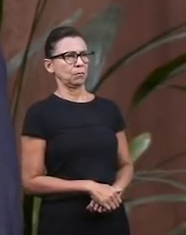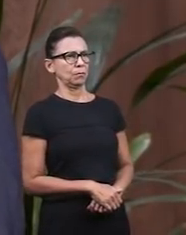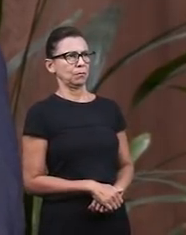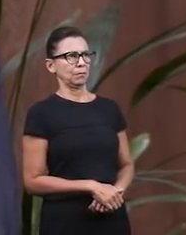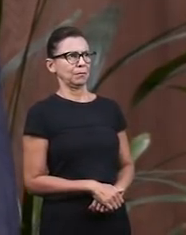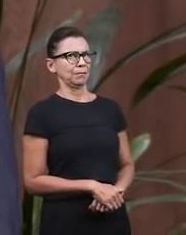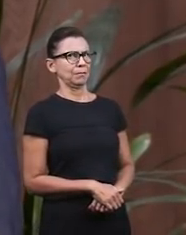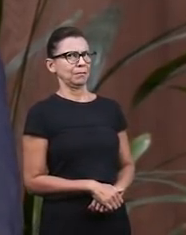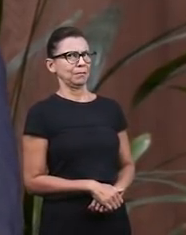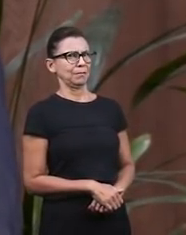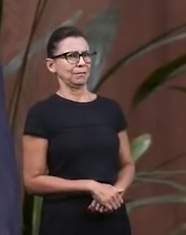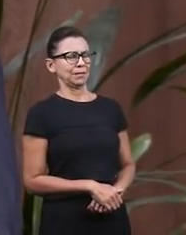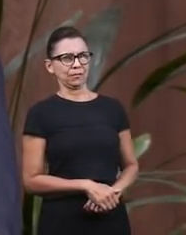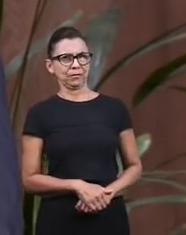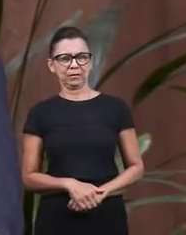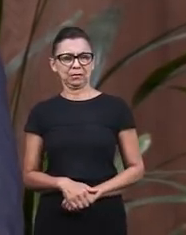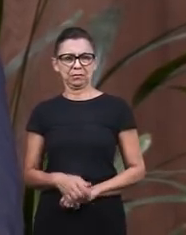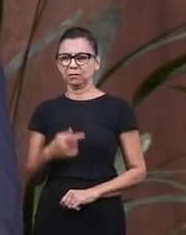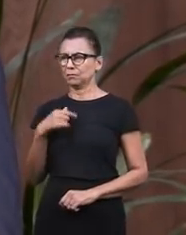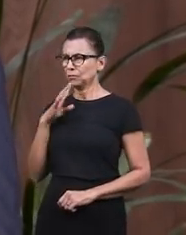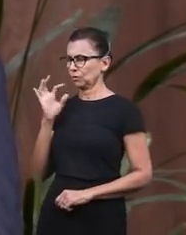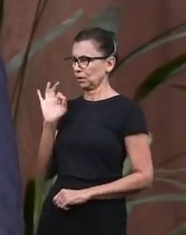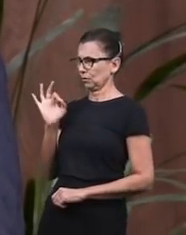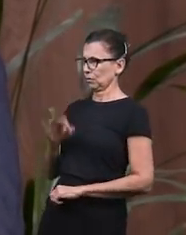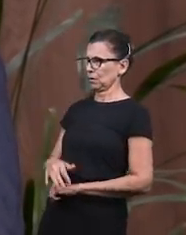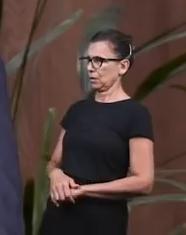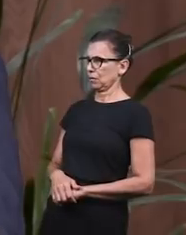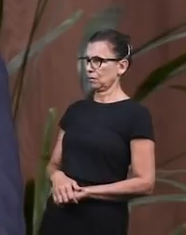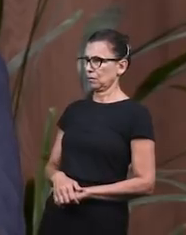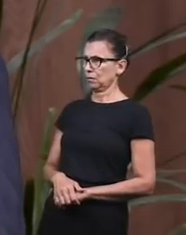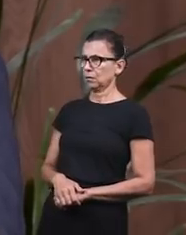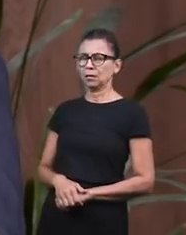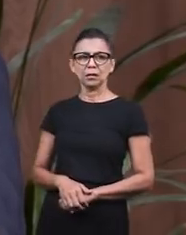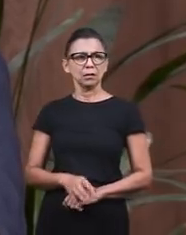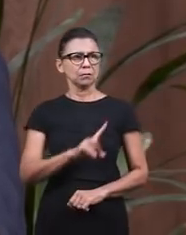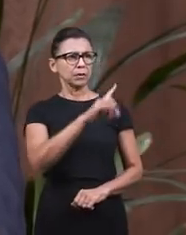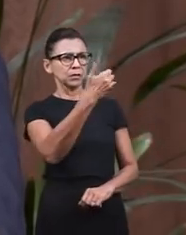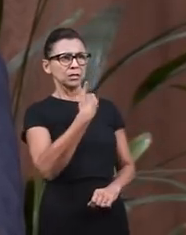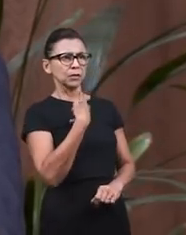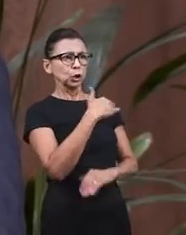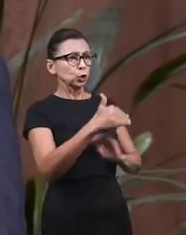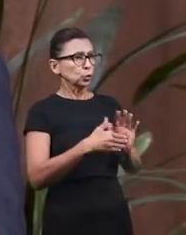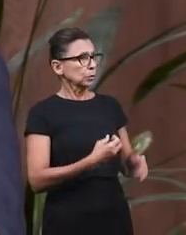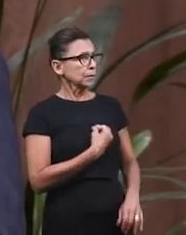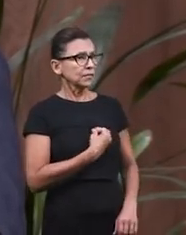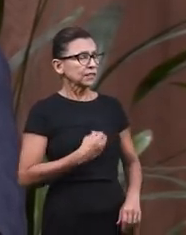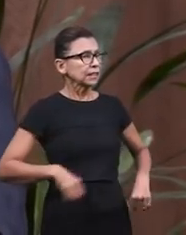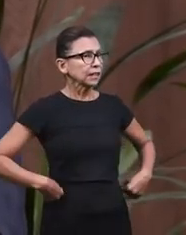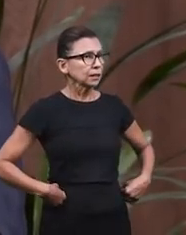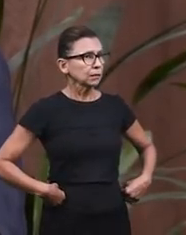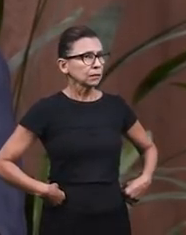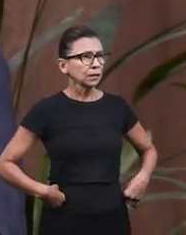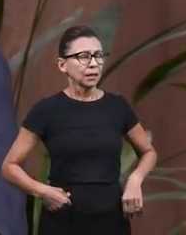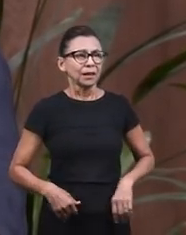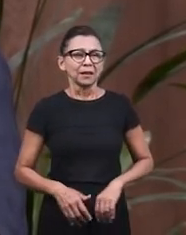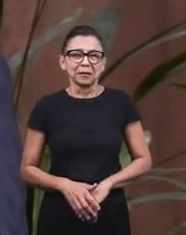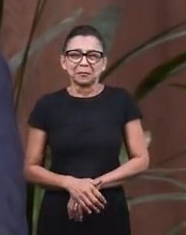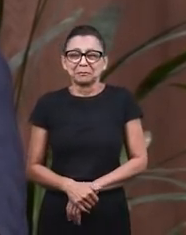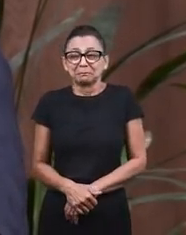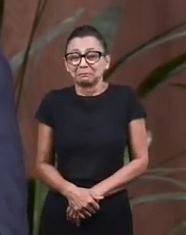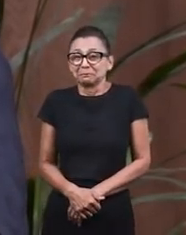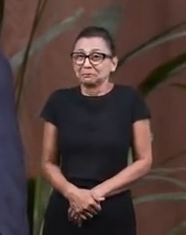E eu, na hora, assim, pego de surpresa, disse, não conheço a senhora, não. Mas o senhor falou um monte de coisa da minha vida. Aí eu disse